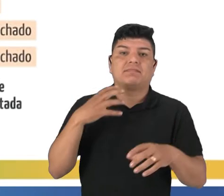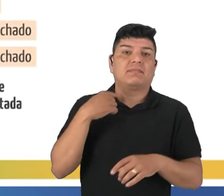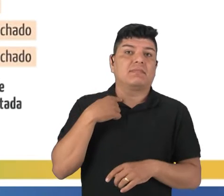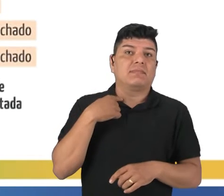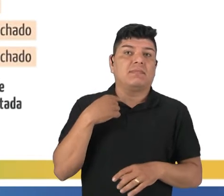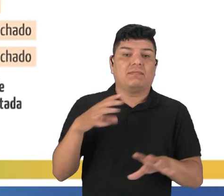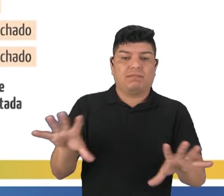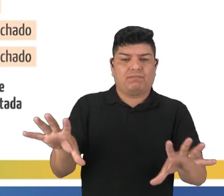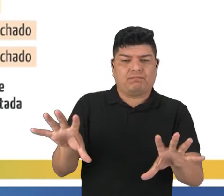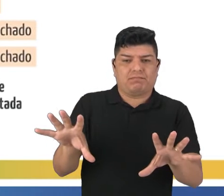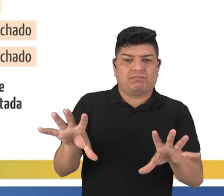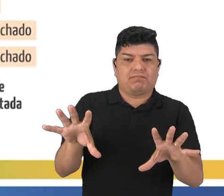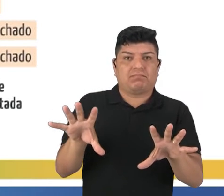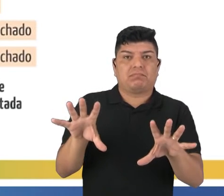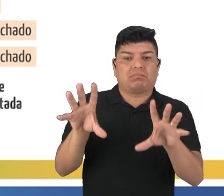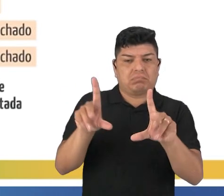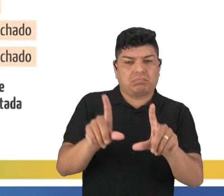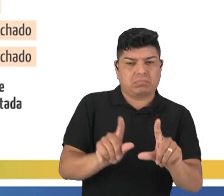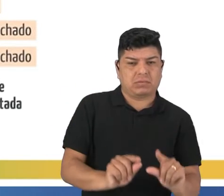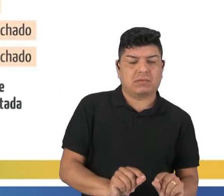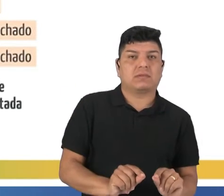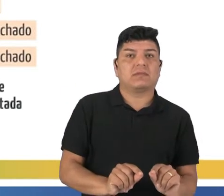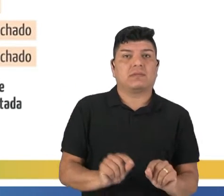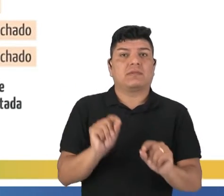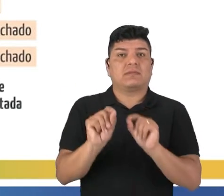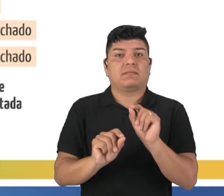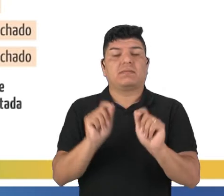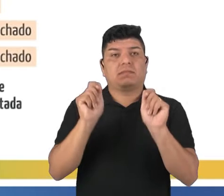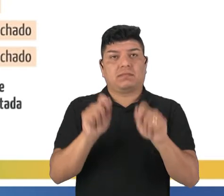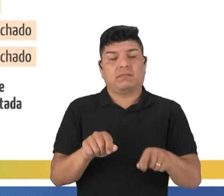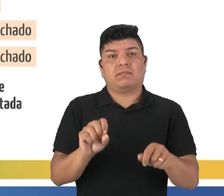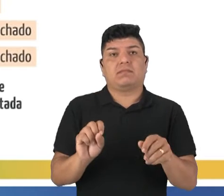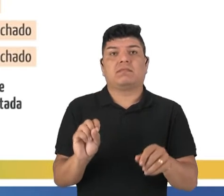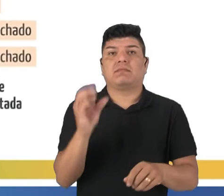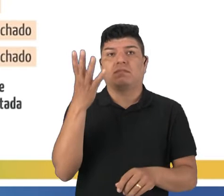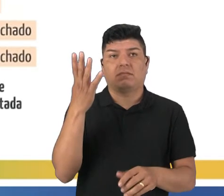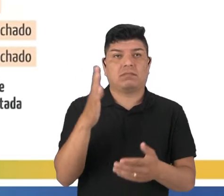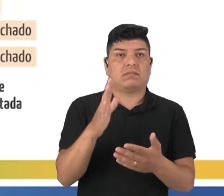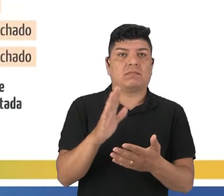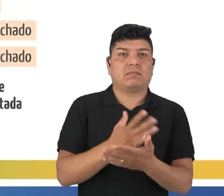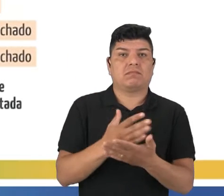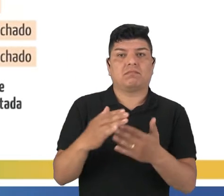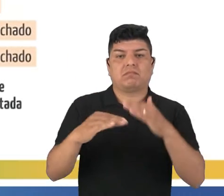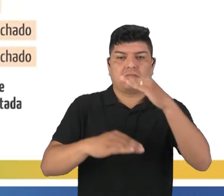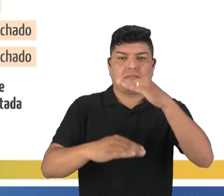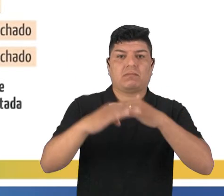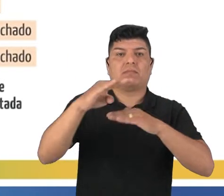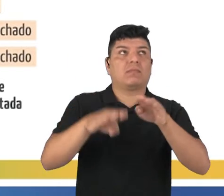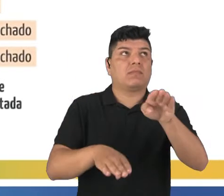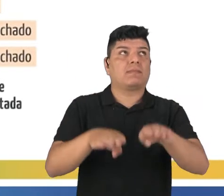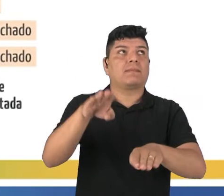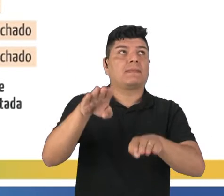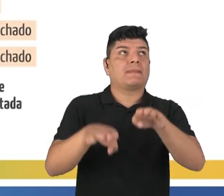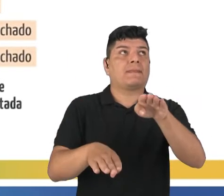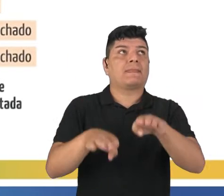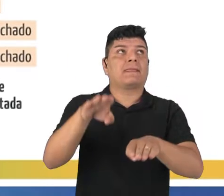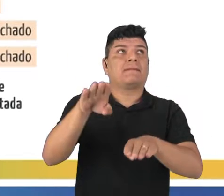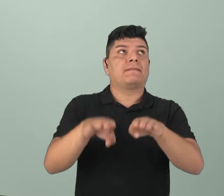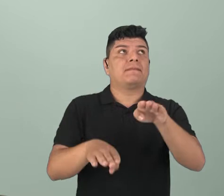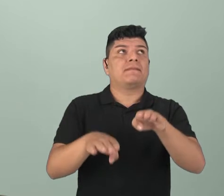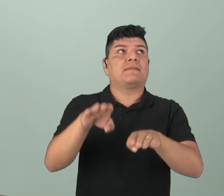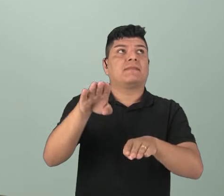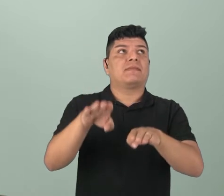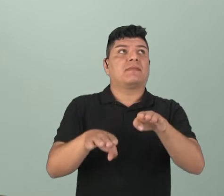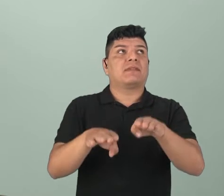diminuída. Esse hiper e hipotireoidismo, eles podem ser causados por algum desequilíbrio, né, durante a produção